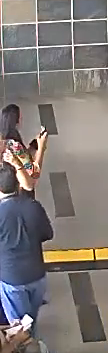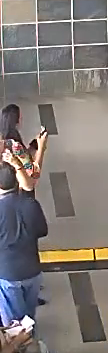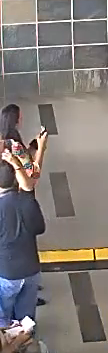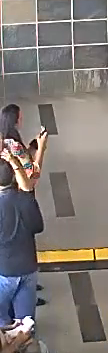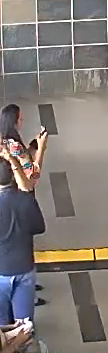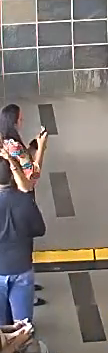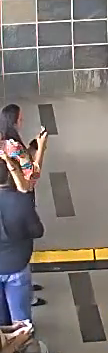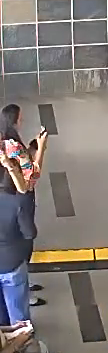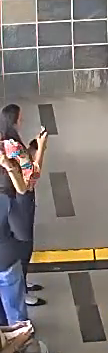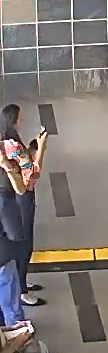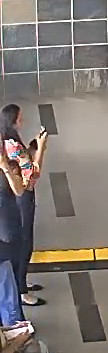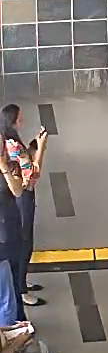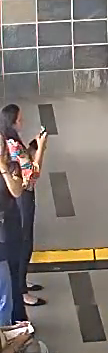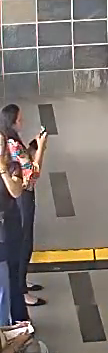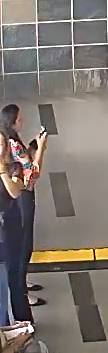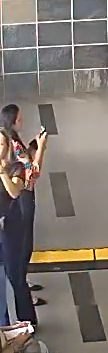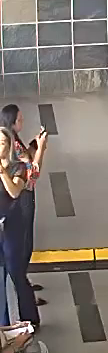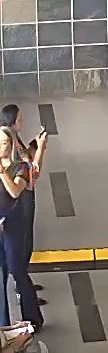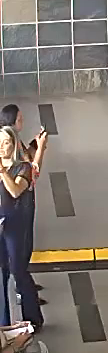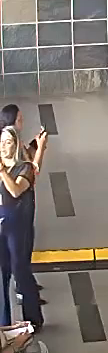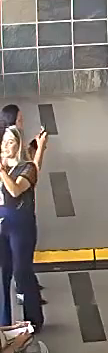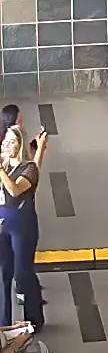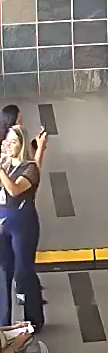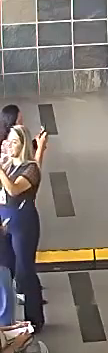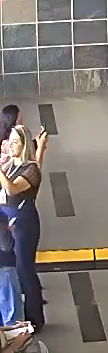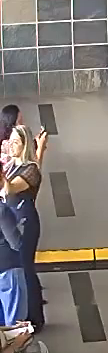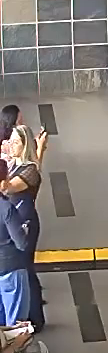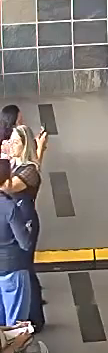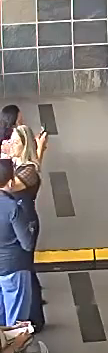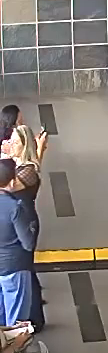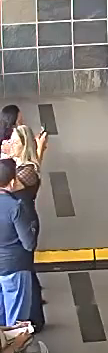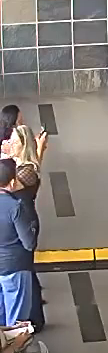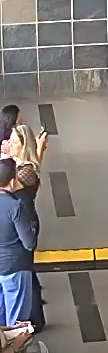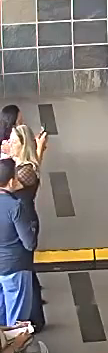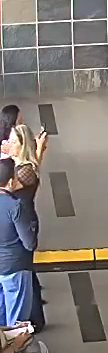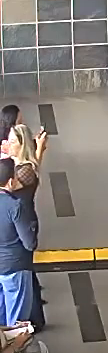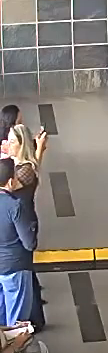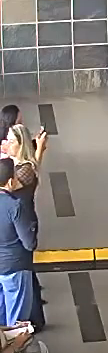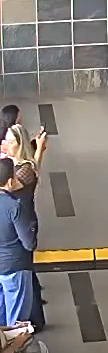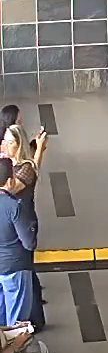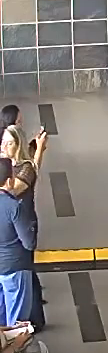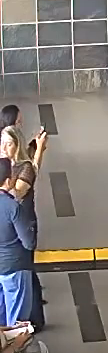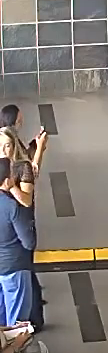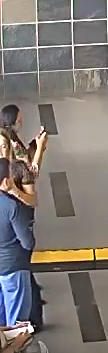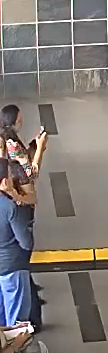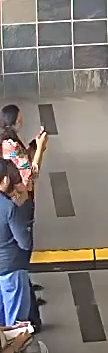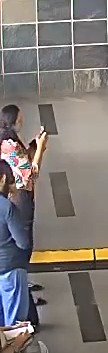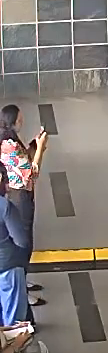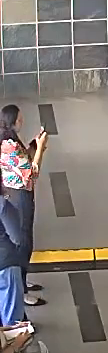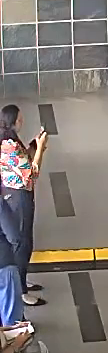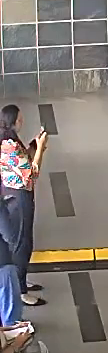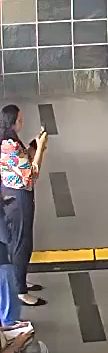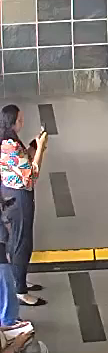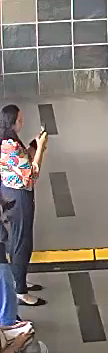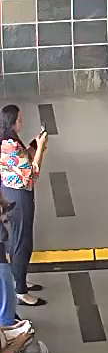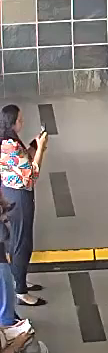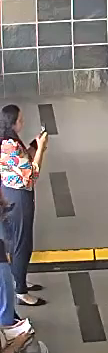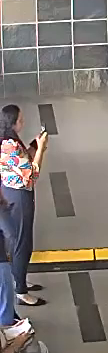dia a dia das pessoas com deficiência para fazer o deslocamento. Eu conversava agora há pouco aqui com a TV Assembleia